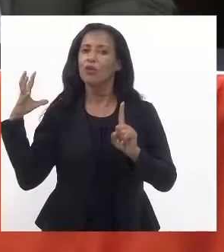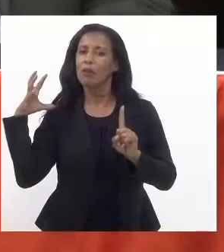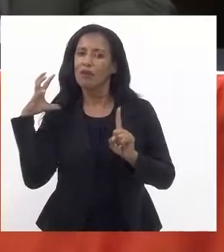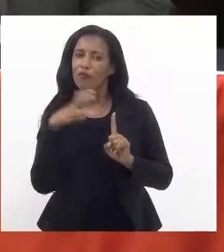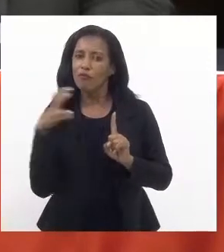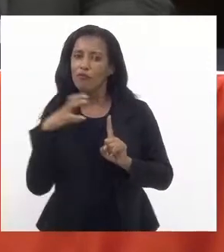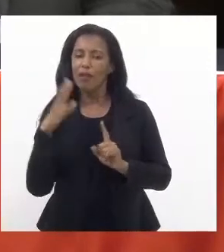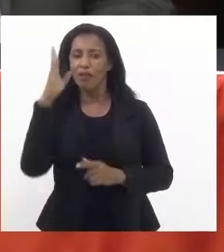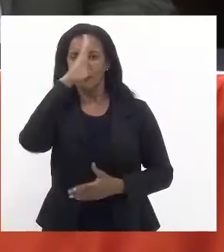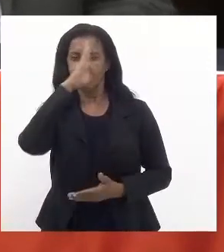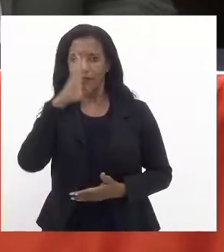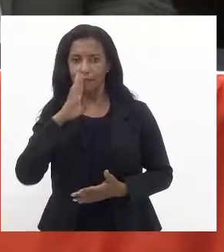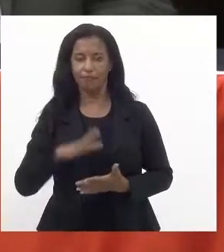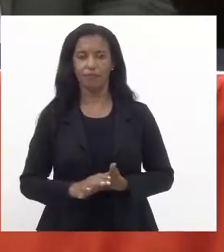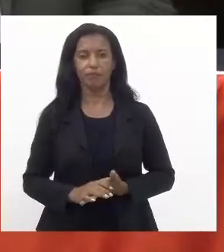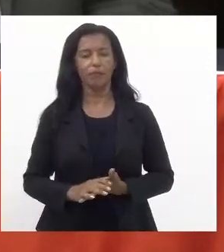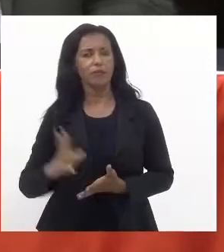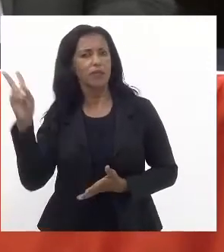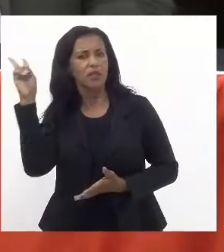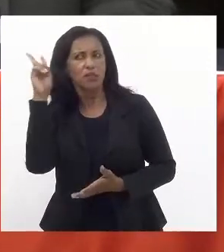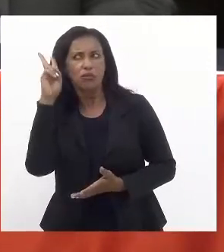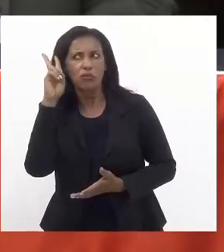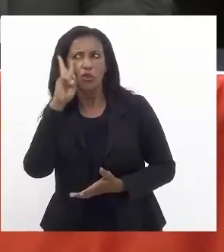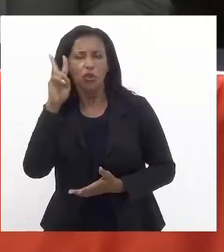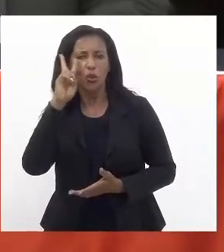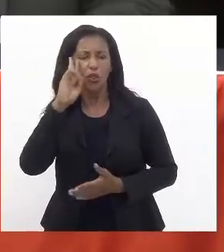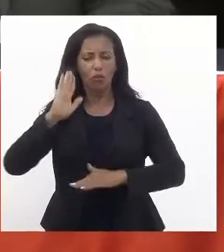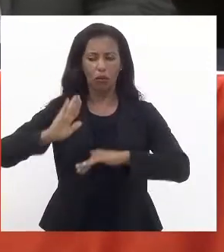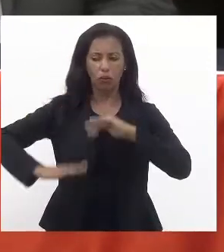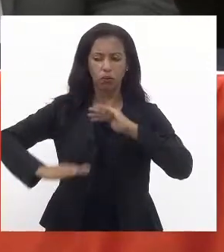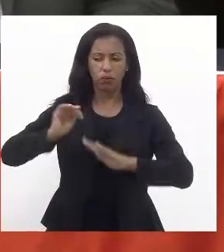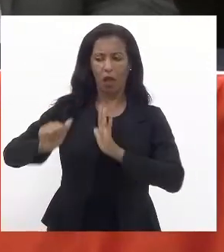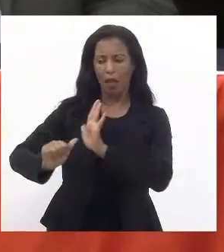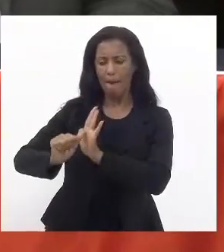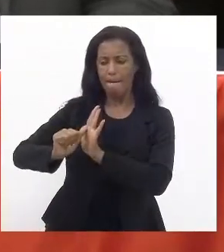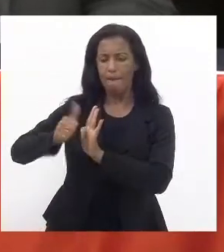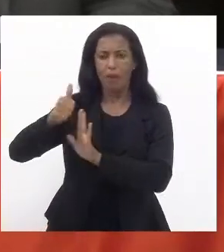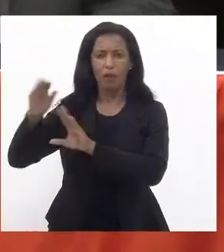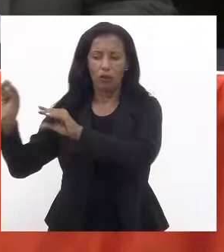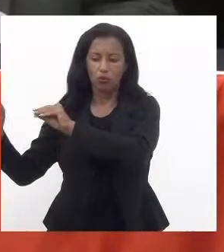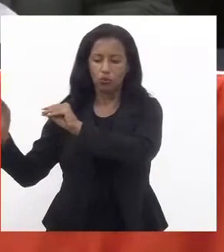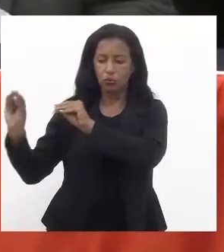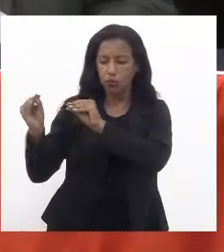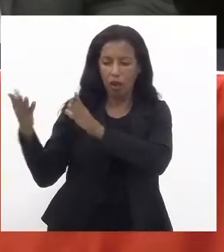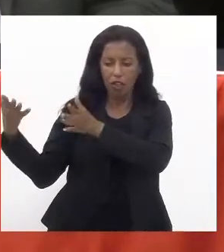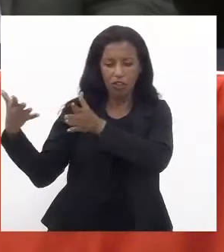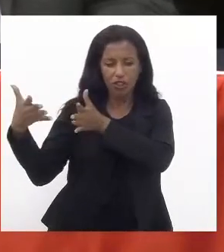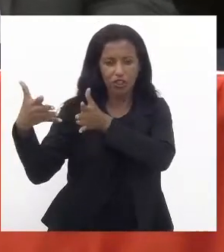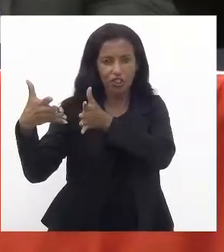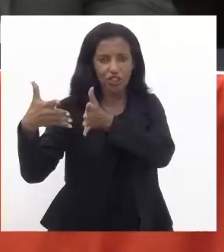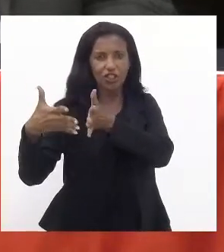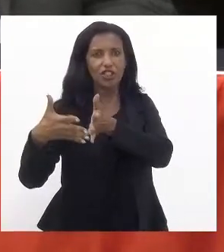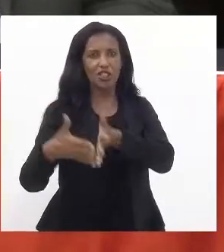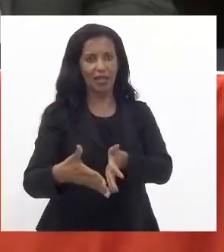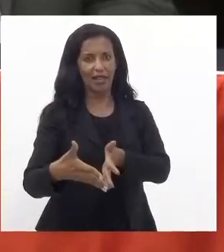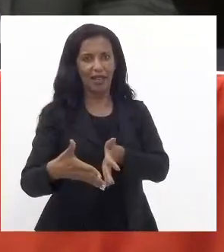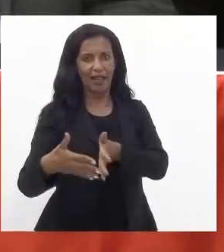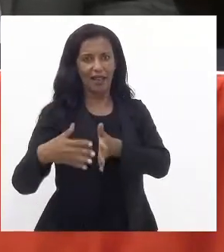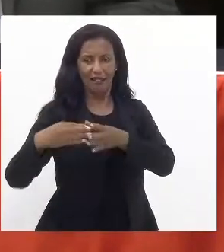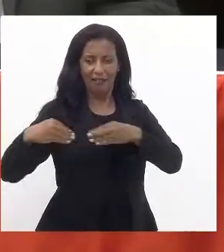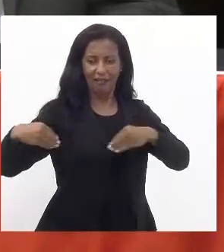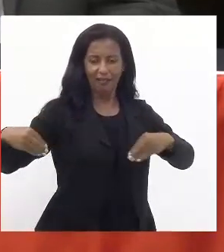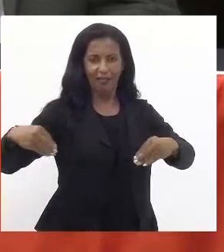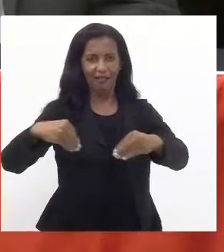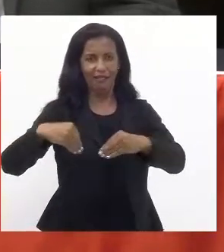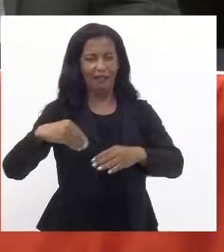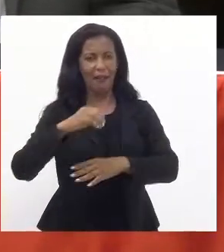no Brasil, historiadores apontam que os primeiros imigrantes chegaram em terras brasileiras por